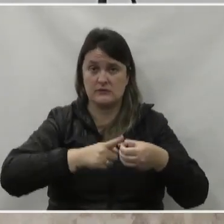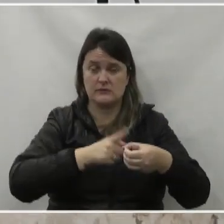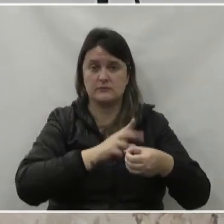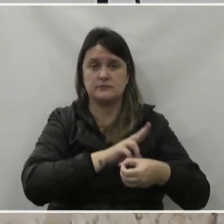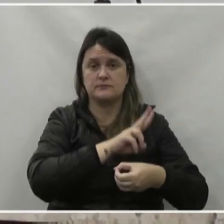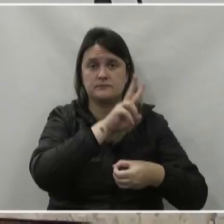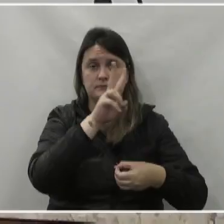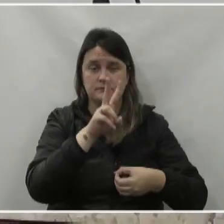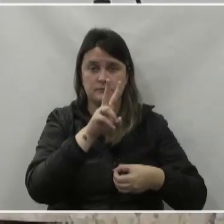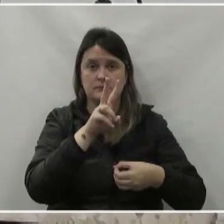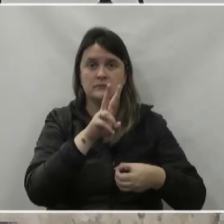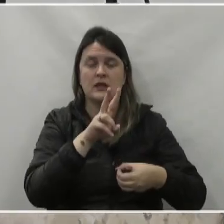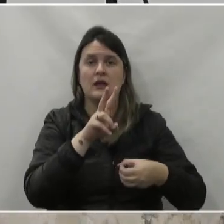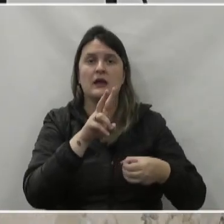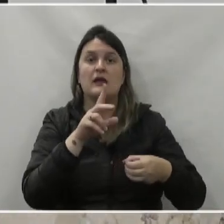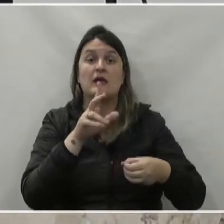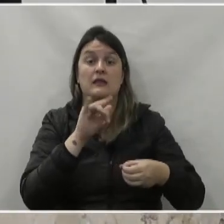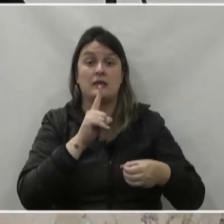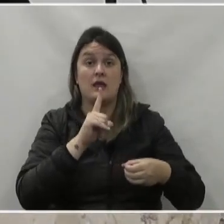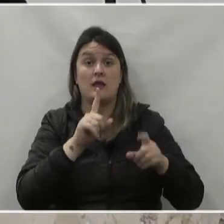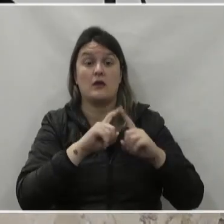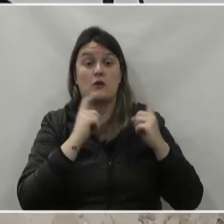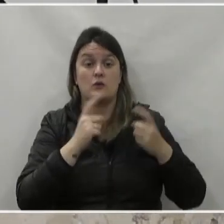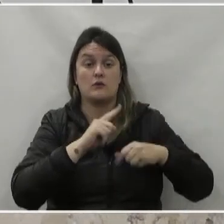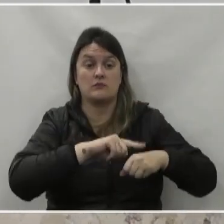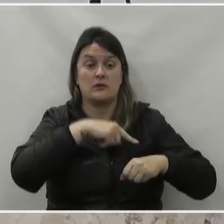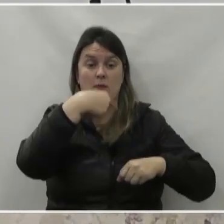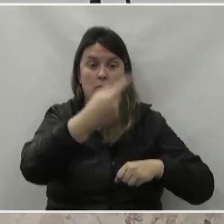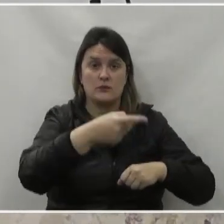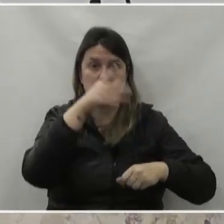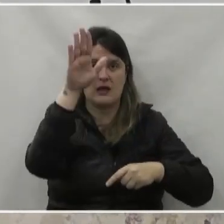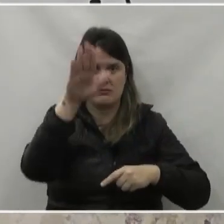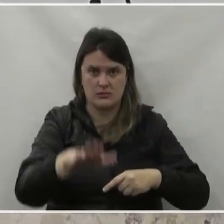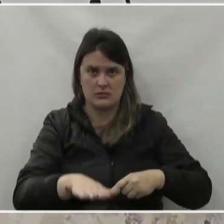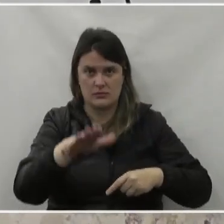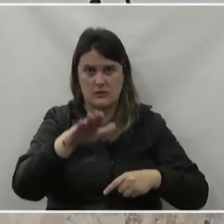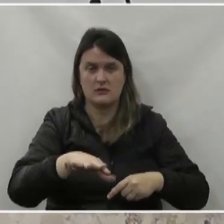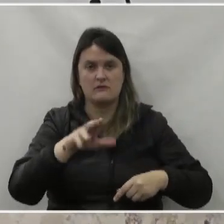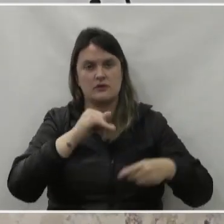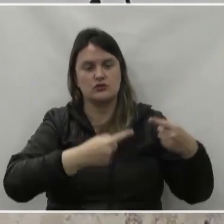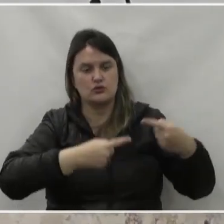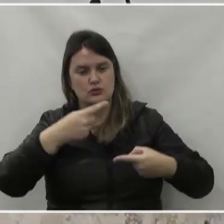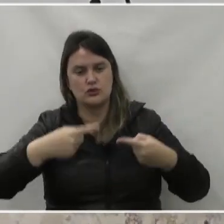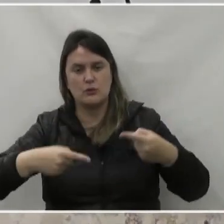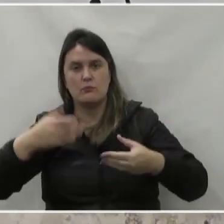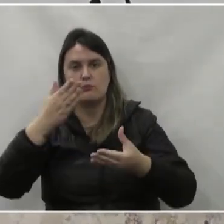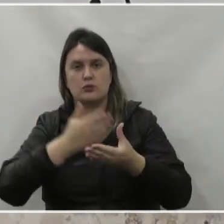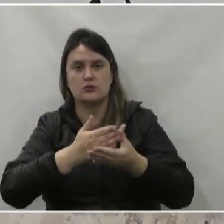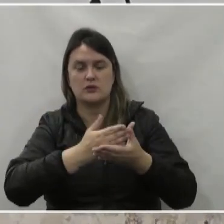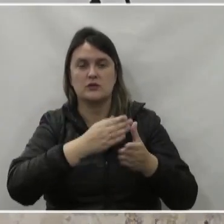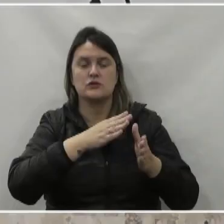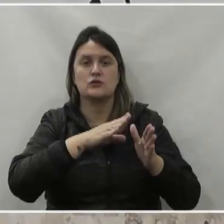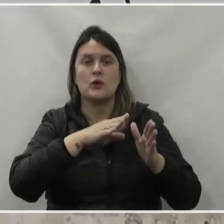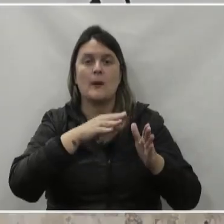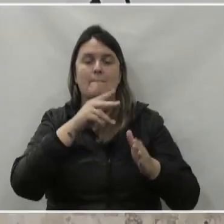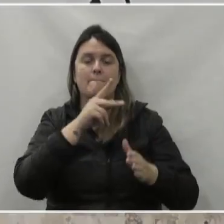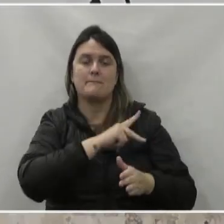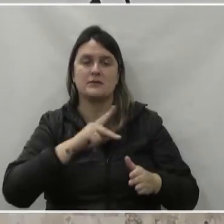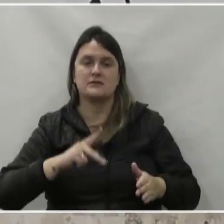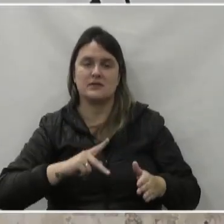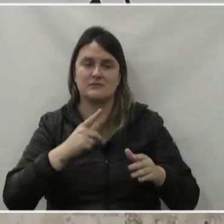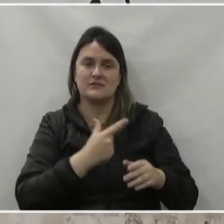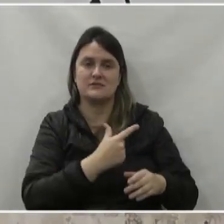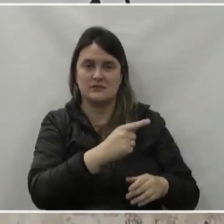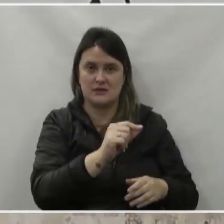Vitória, referente à sessão extraordinária que seria realizada para discutir o processo de destituição da presidência da